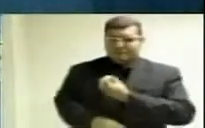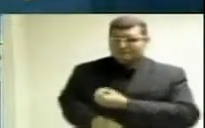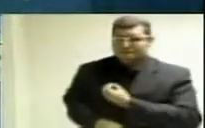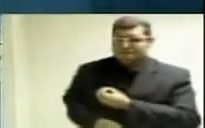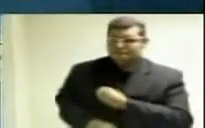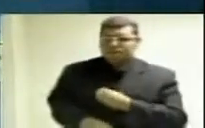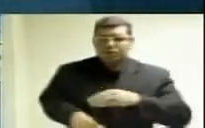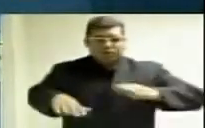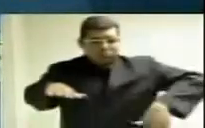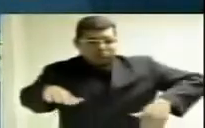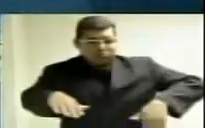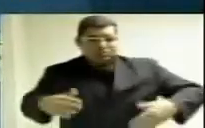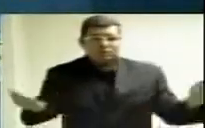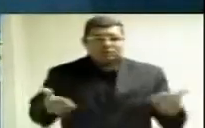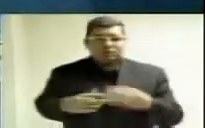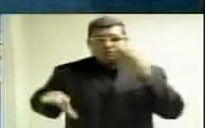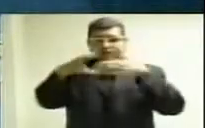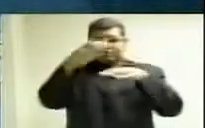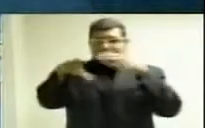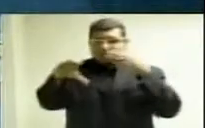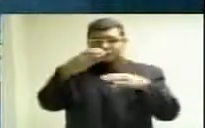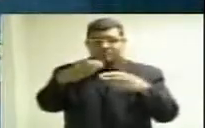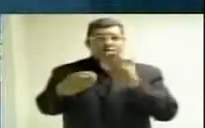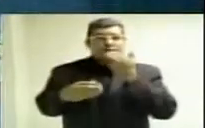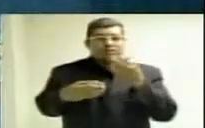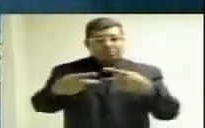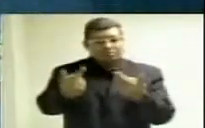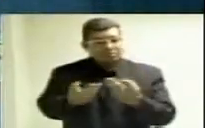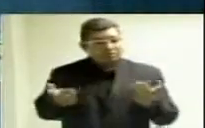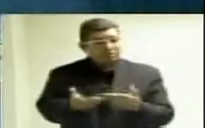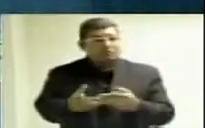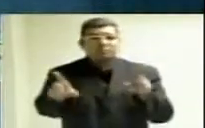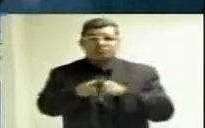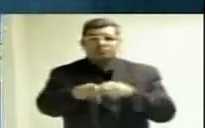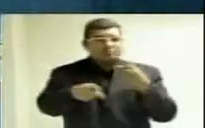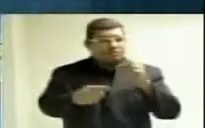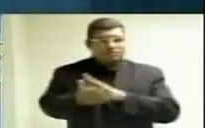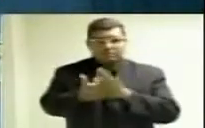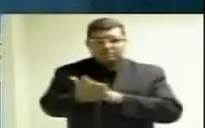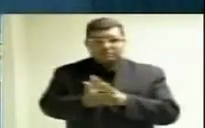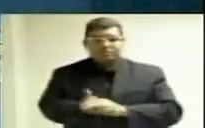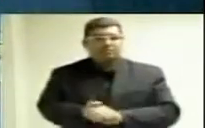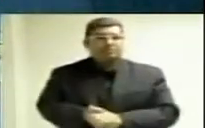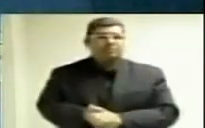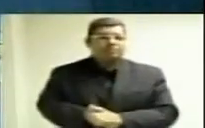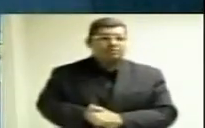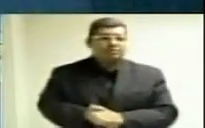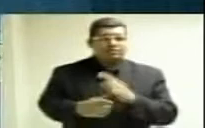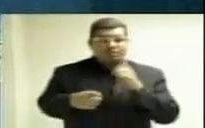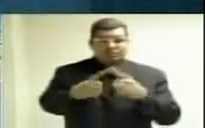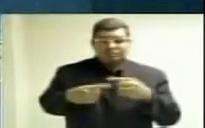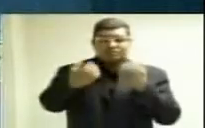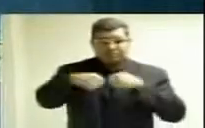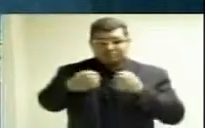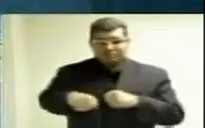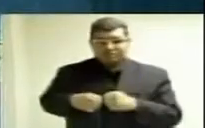em banho de piscina, cantando karaokê e comendo pizza, também não vai recuperar. Portanto,